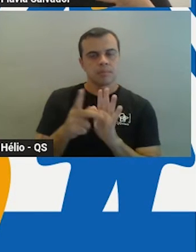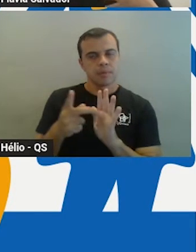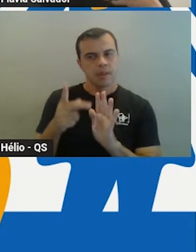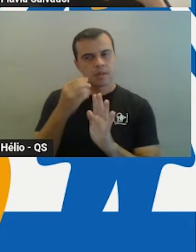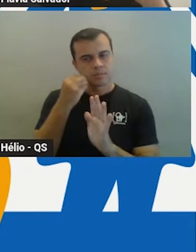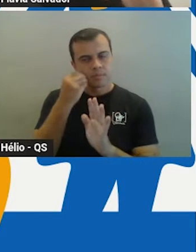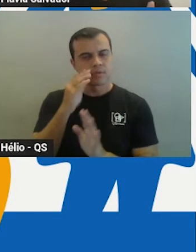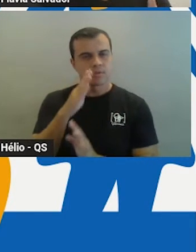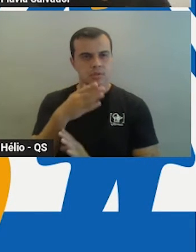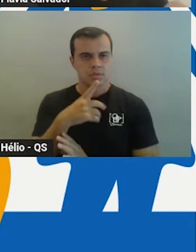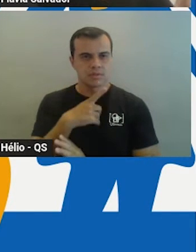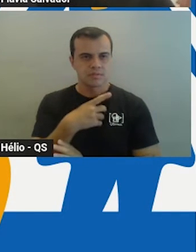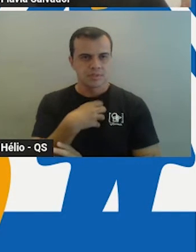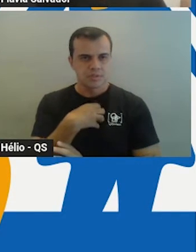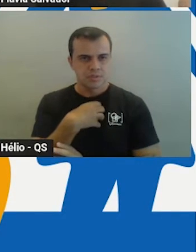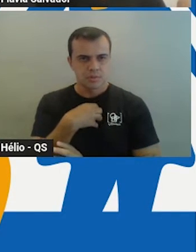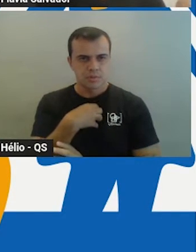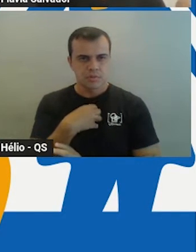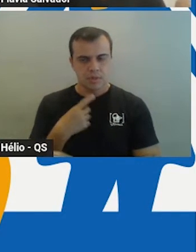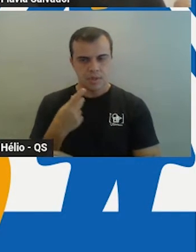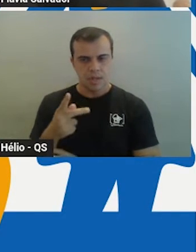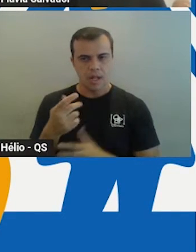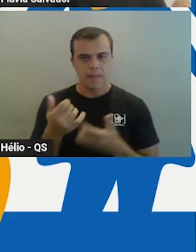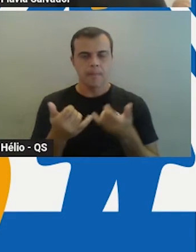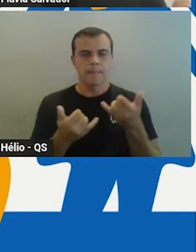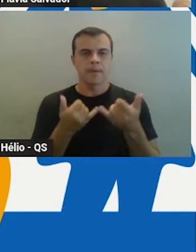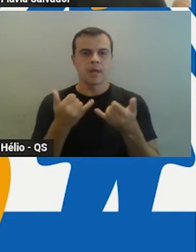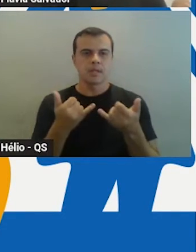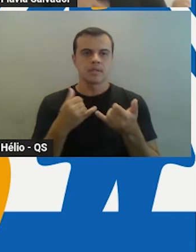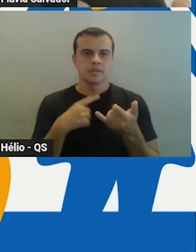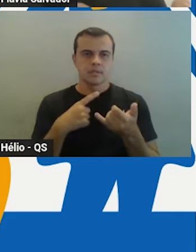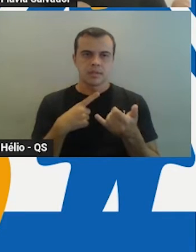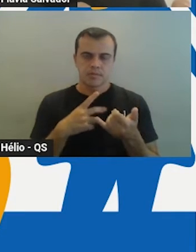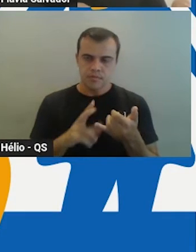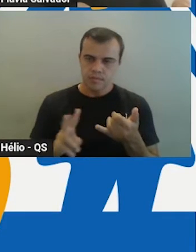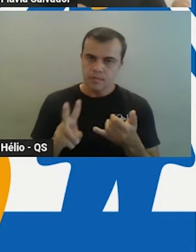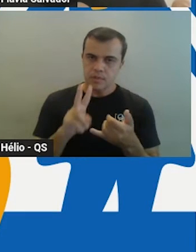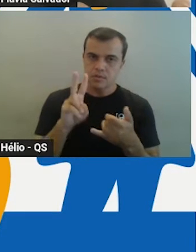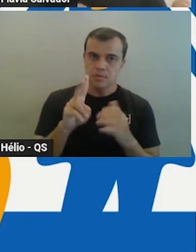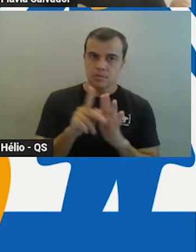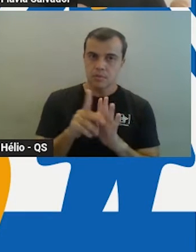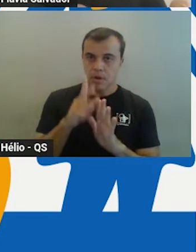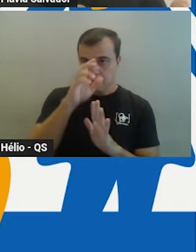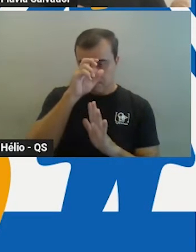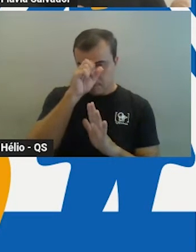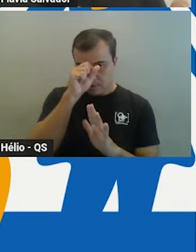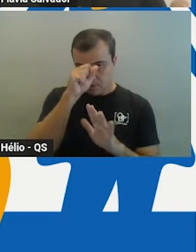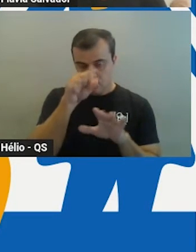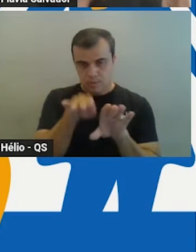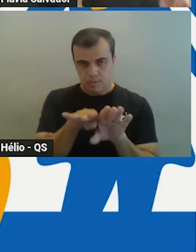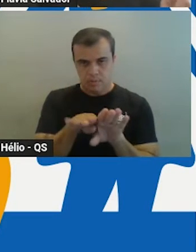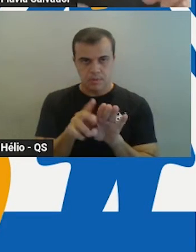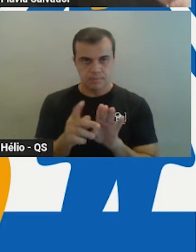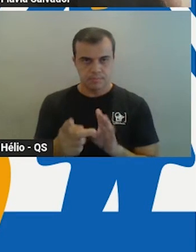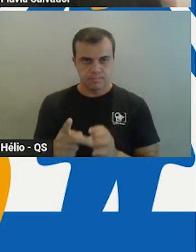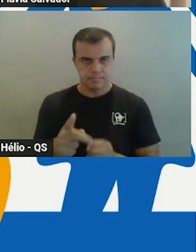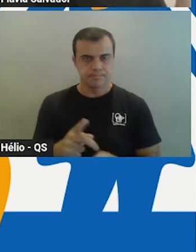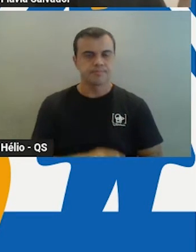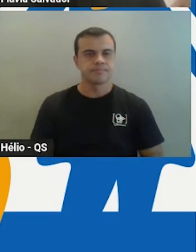que ela teve, o sentimento que ela teve com aquela brincadeira, você está valorizando o que ela aprendeu naquela brincadeira.